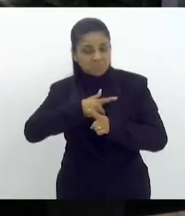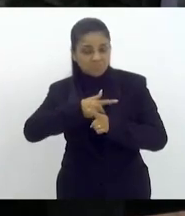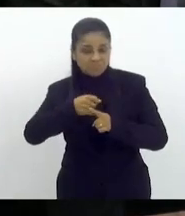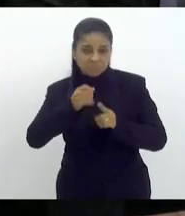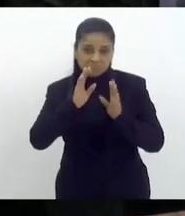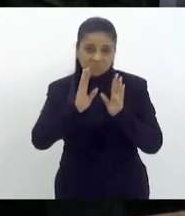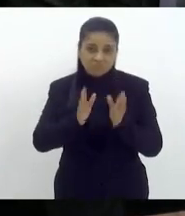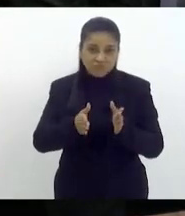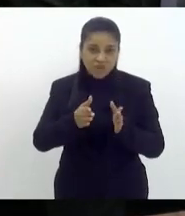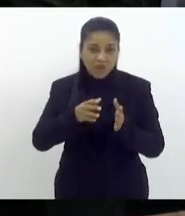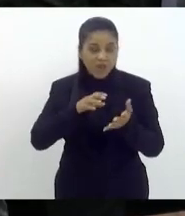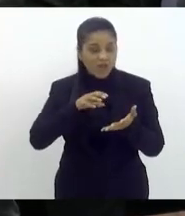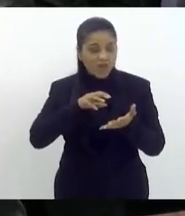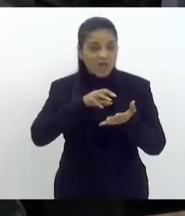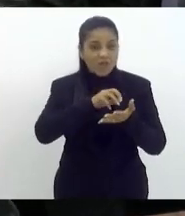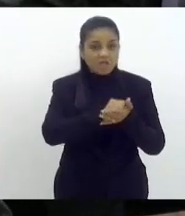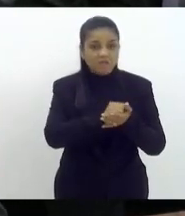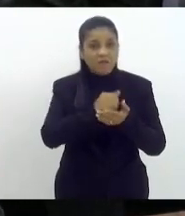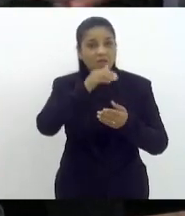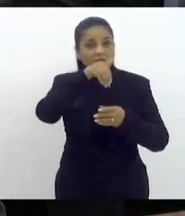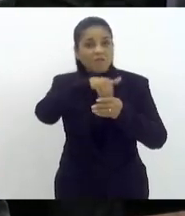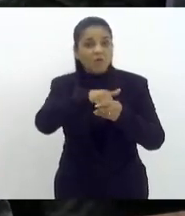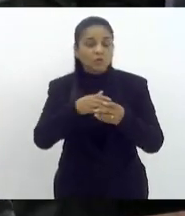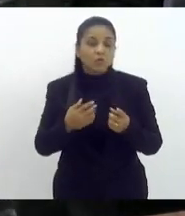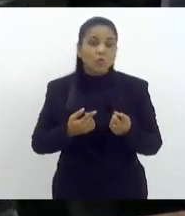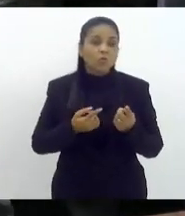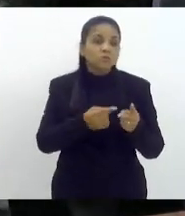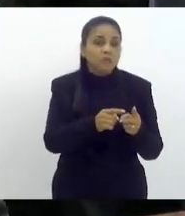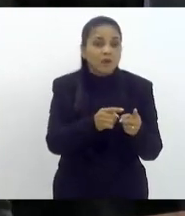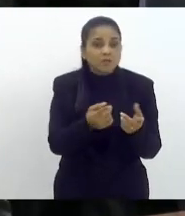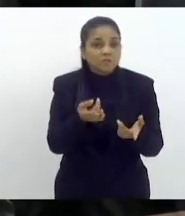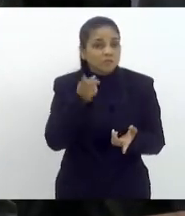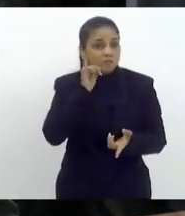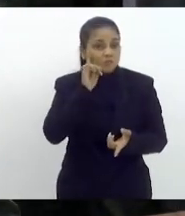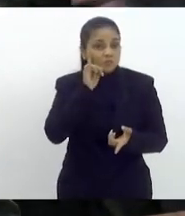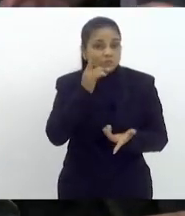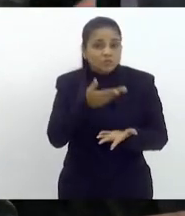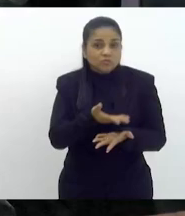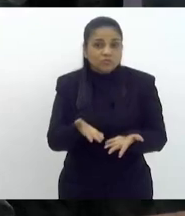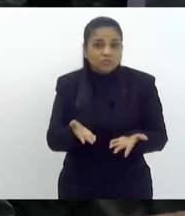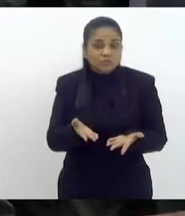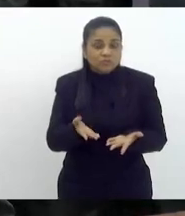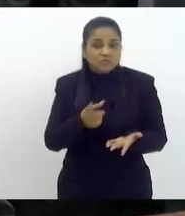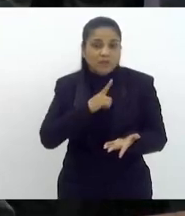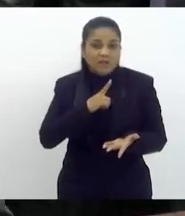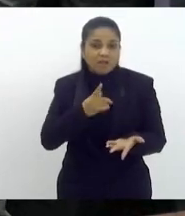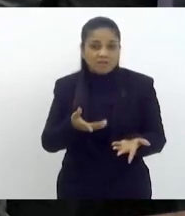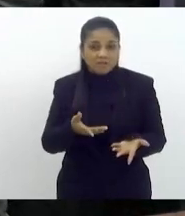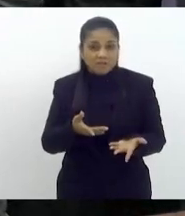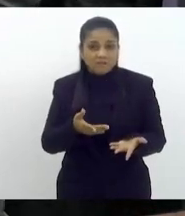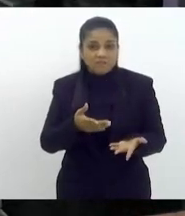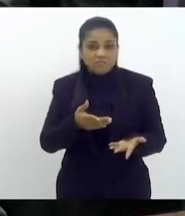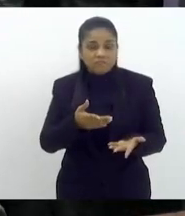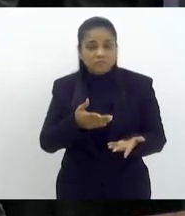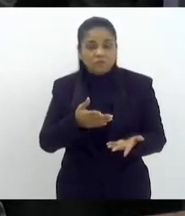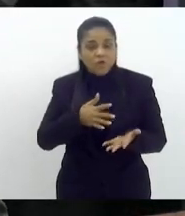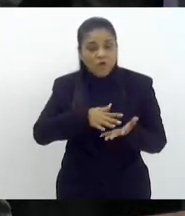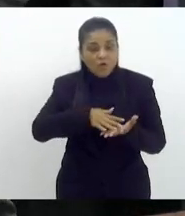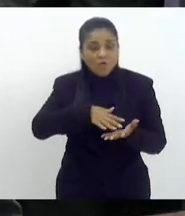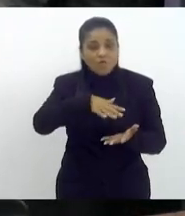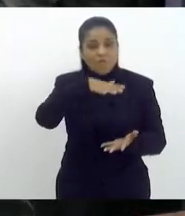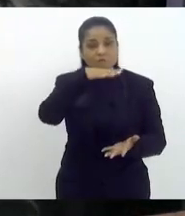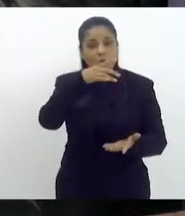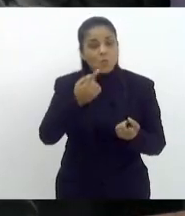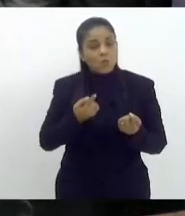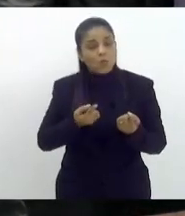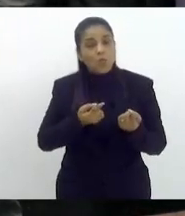de registrar voto contrário como se faz aqui todo dia e olha se a gente tem o volume contrário como bem tá